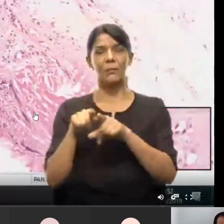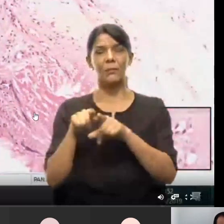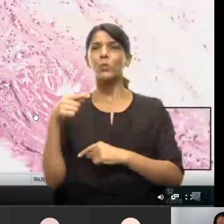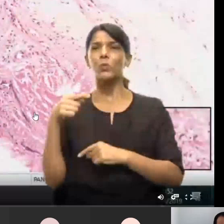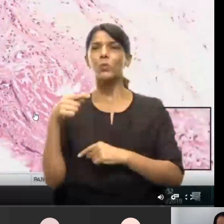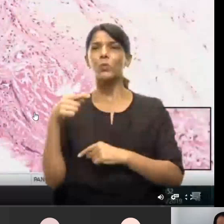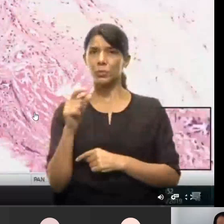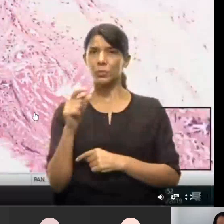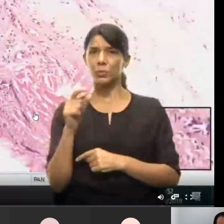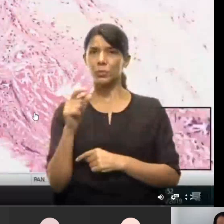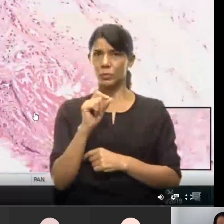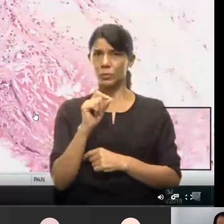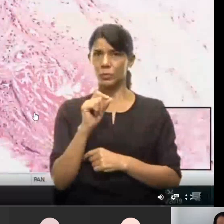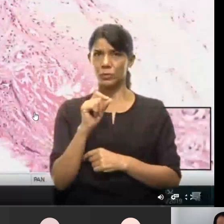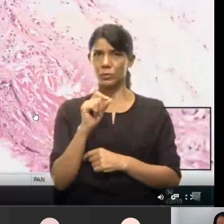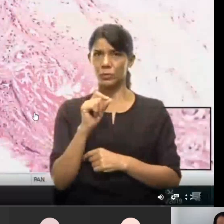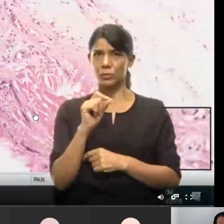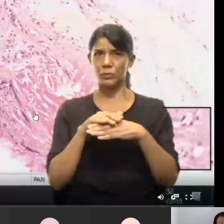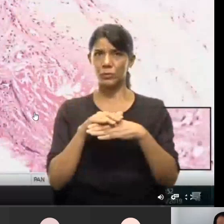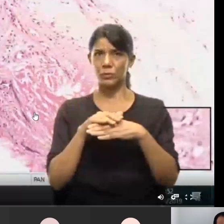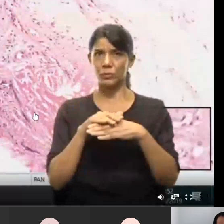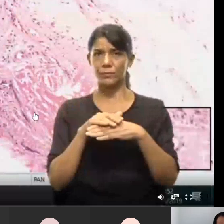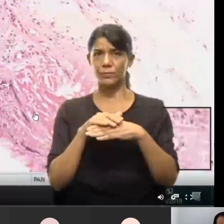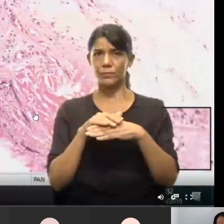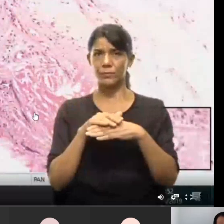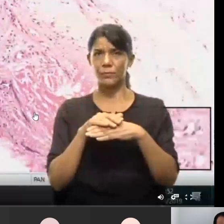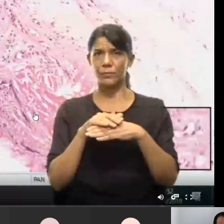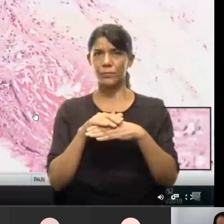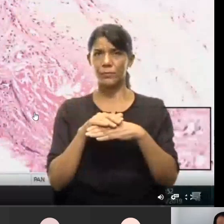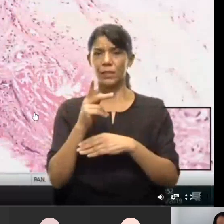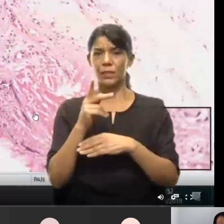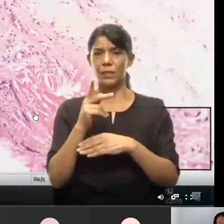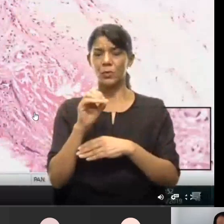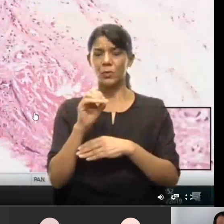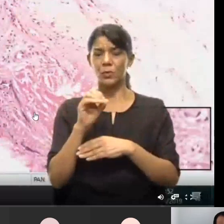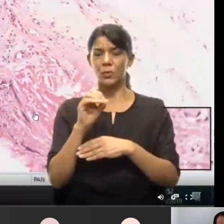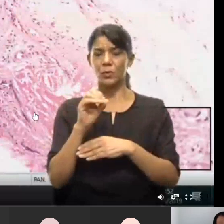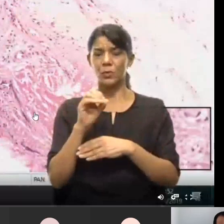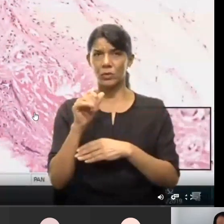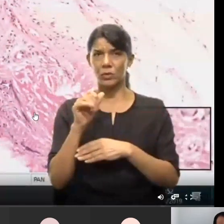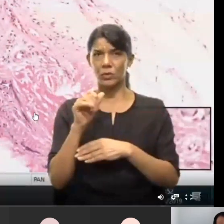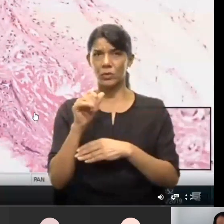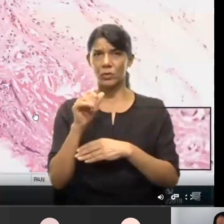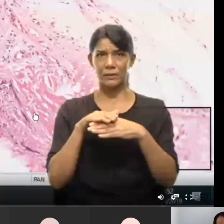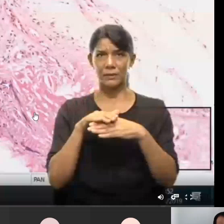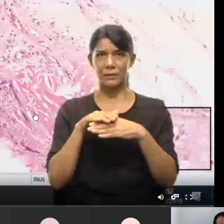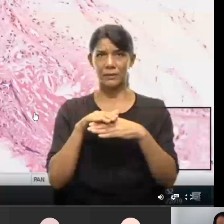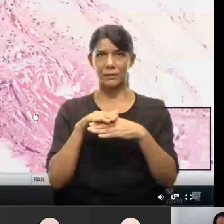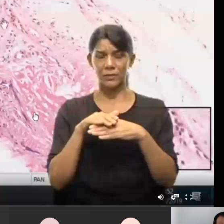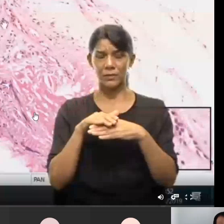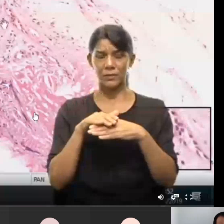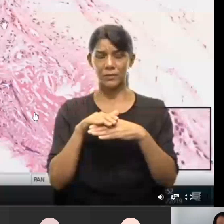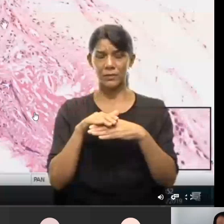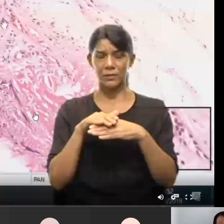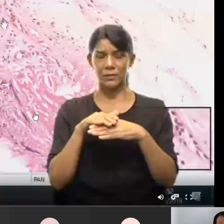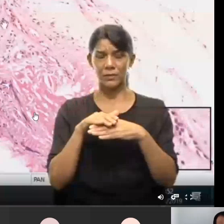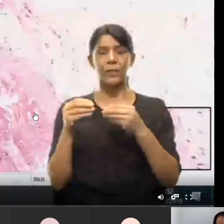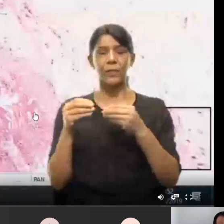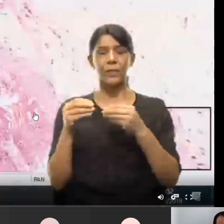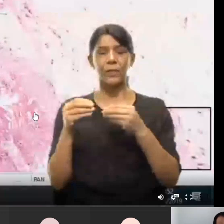da epiderme, a parte histológica do tecido conjuntivo frouxo e